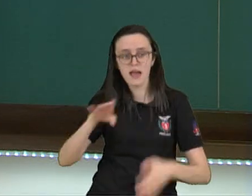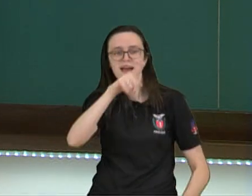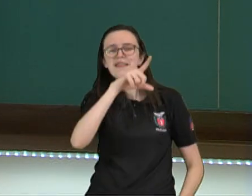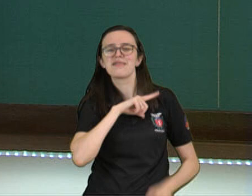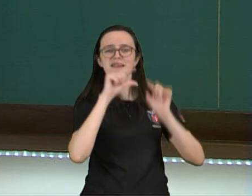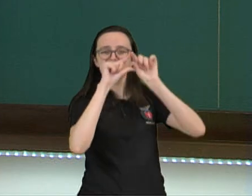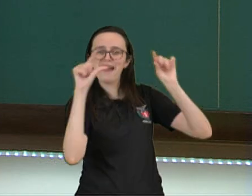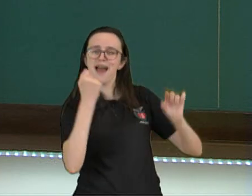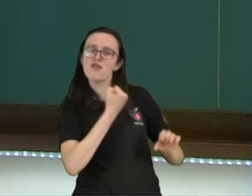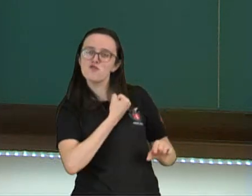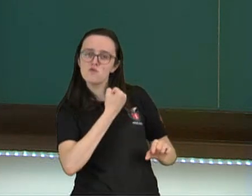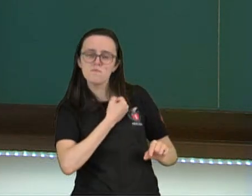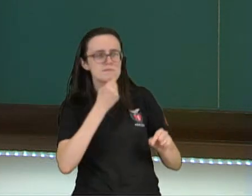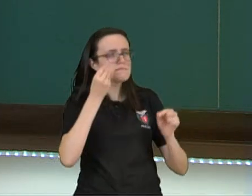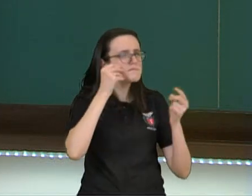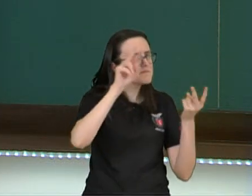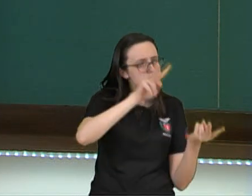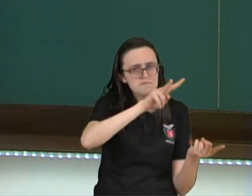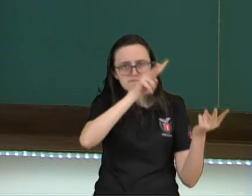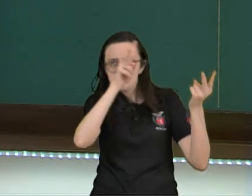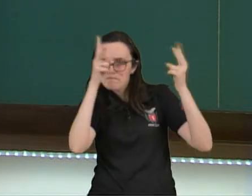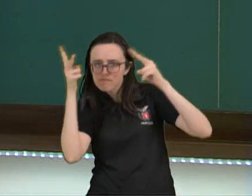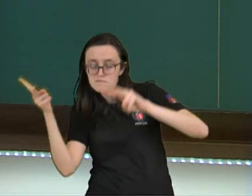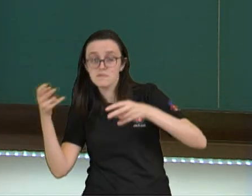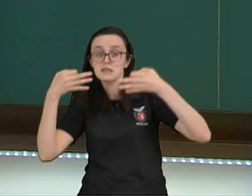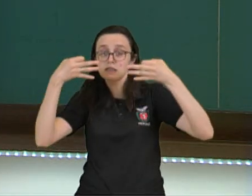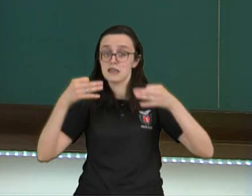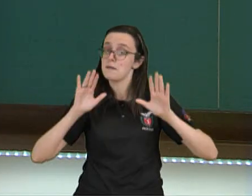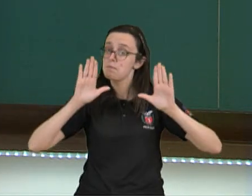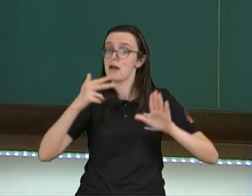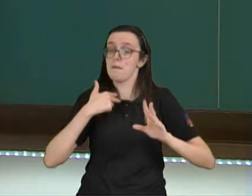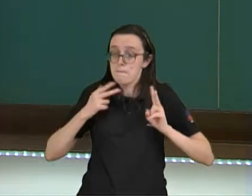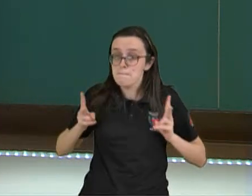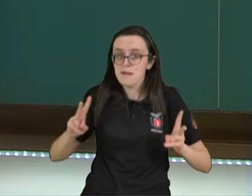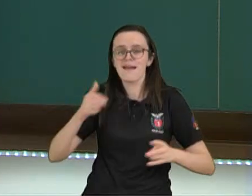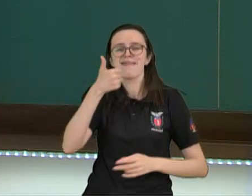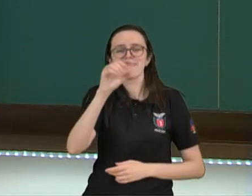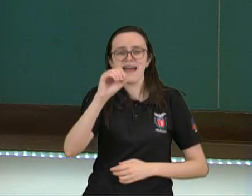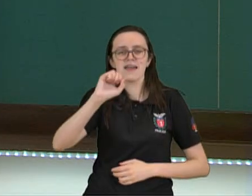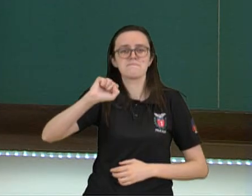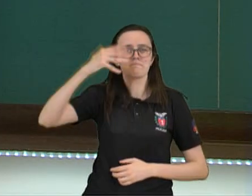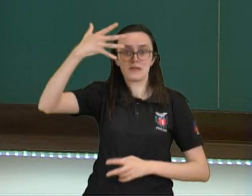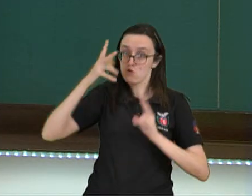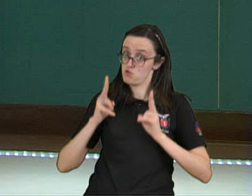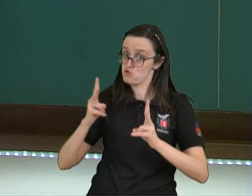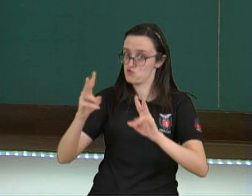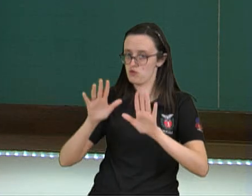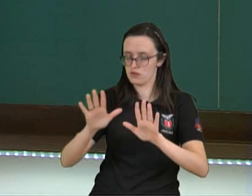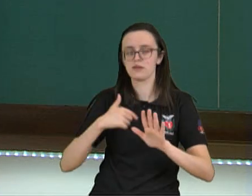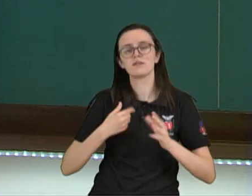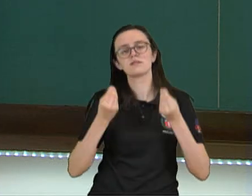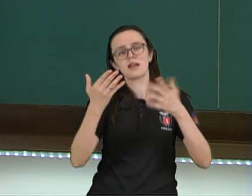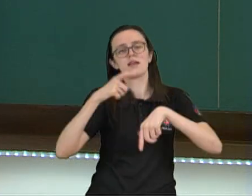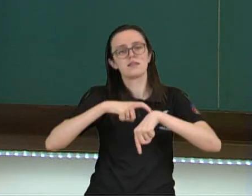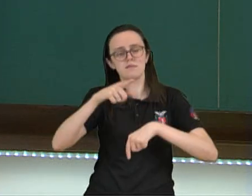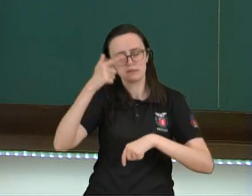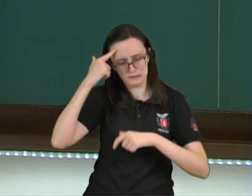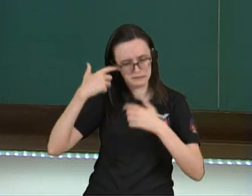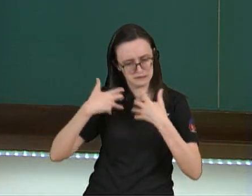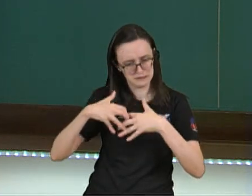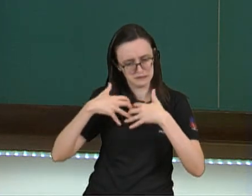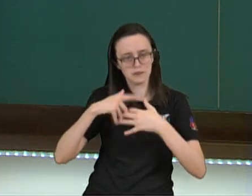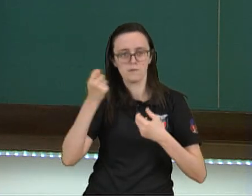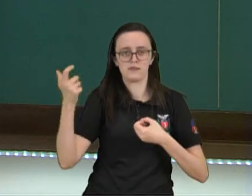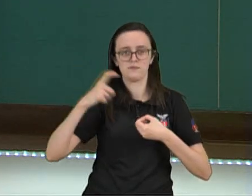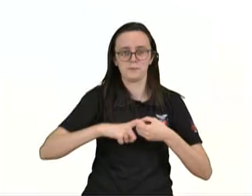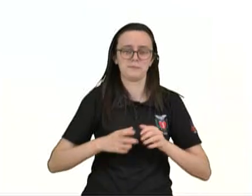temos aqui e fazer a transformação mantendo a notação científica, tá bom? Eu vou dar um tempinho para você quebrar a cabeça aí